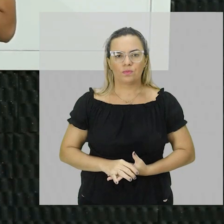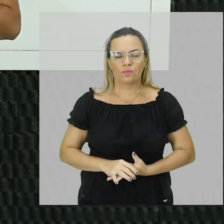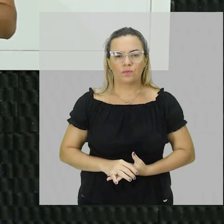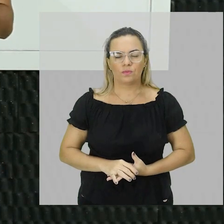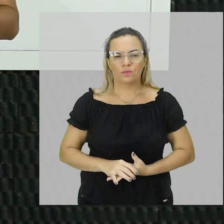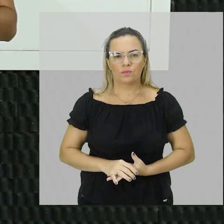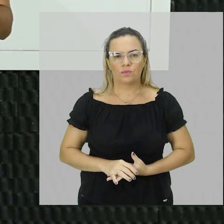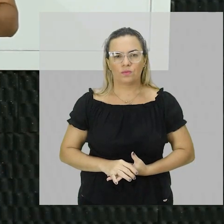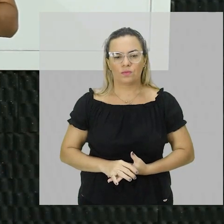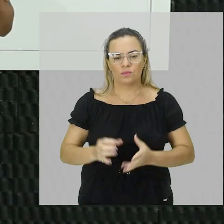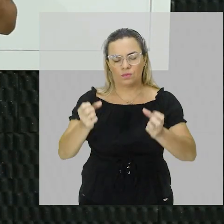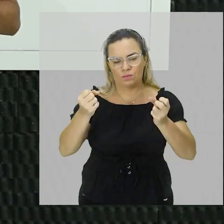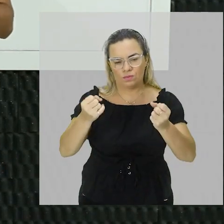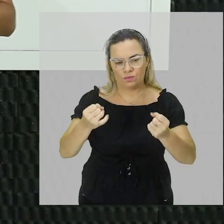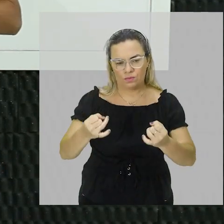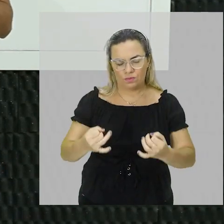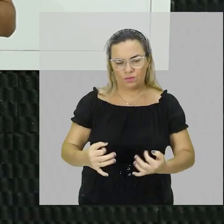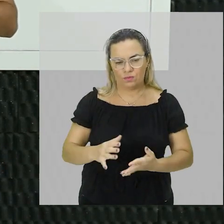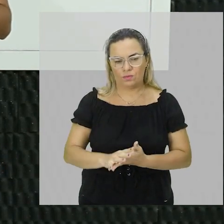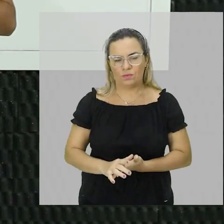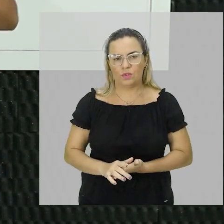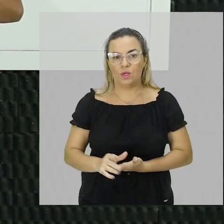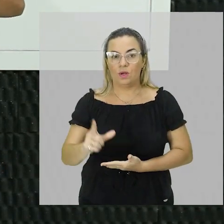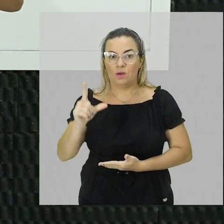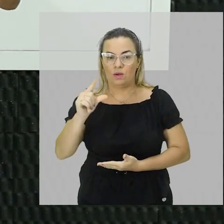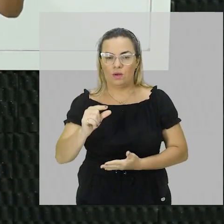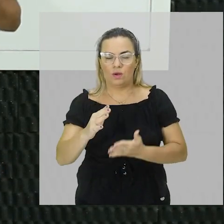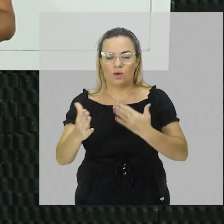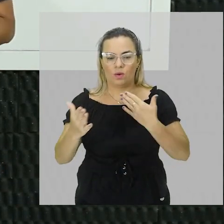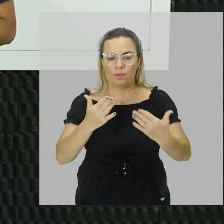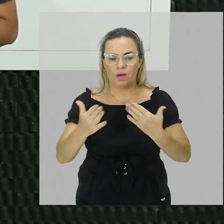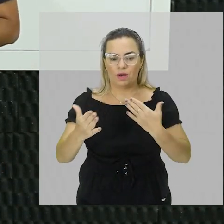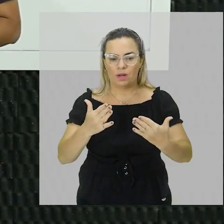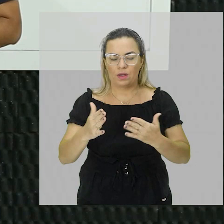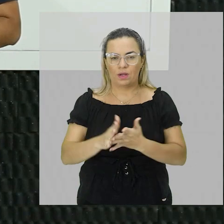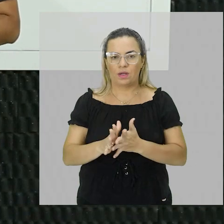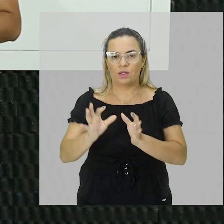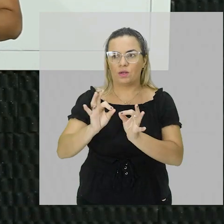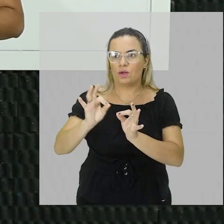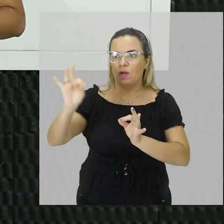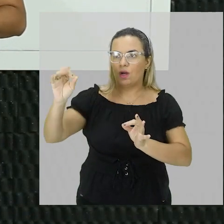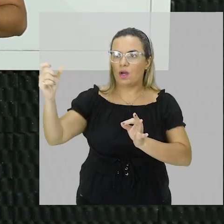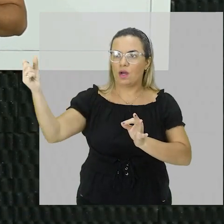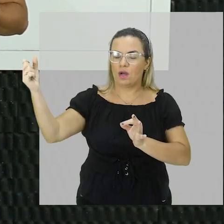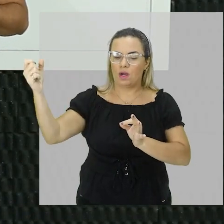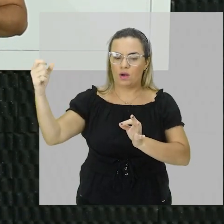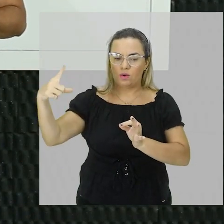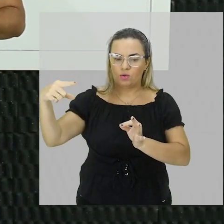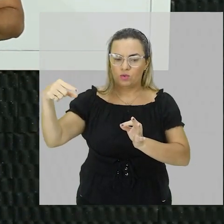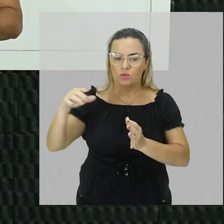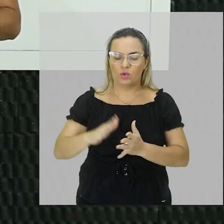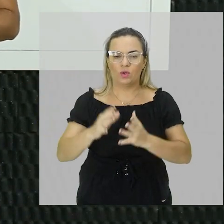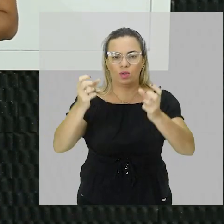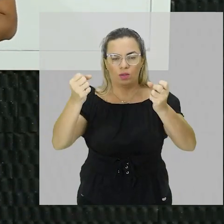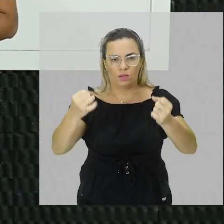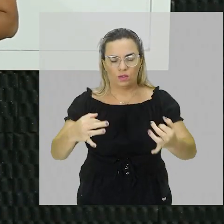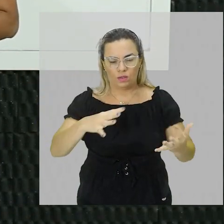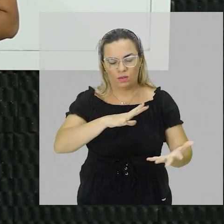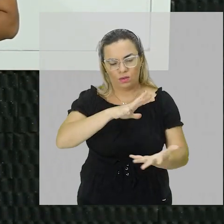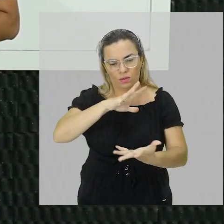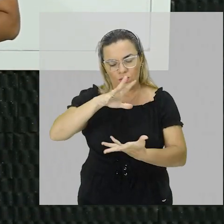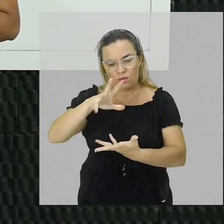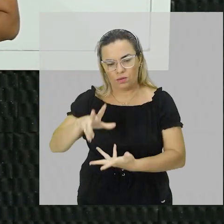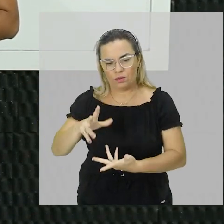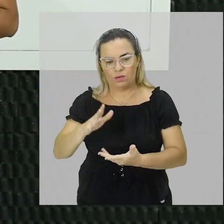então ele está aí numa distância que é menor do que a distância da Terra até o Sol. Tá ok? Ele está